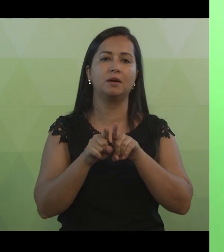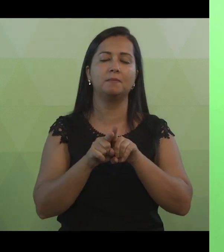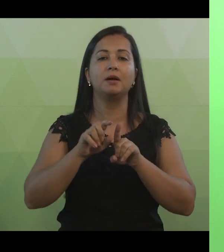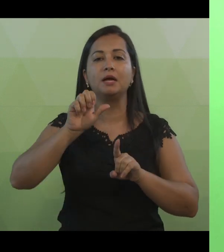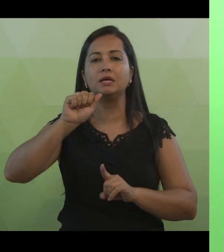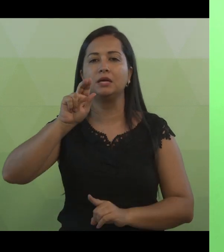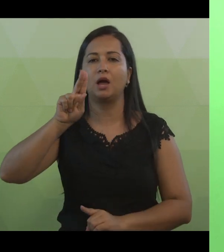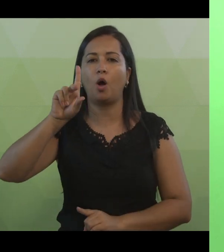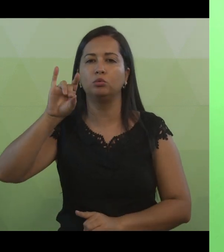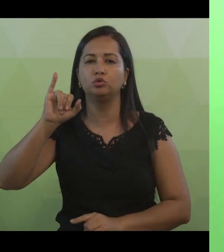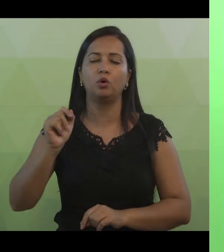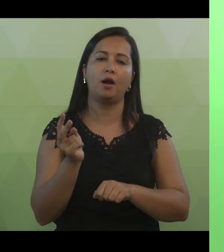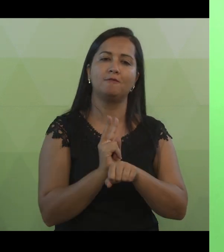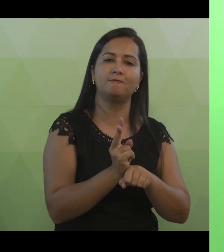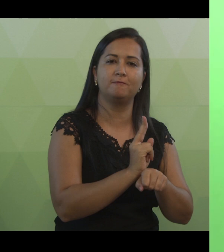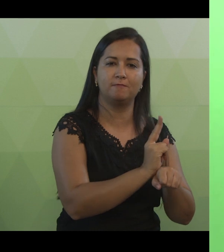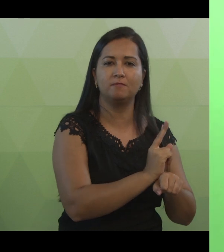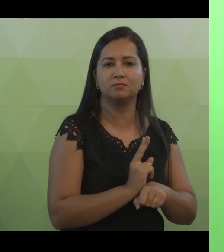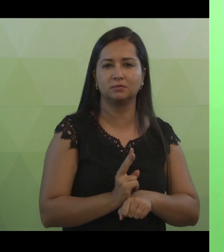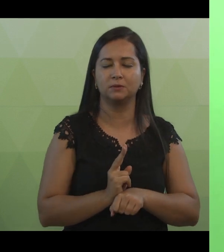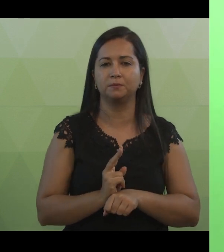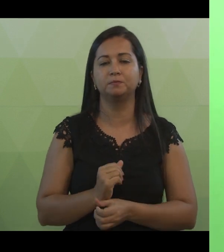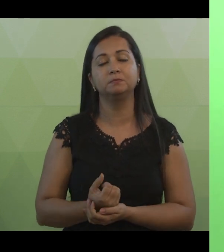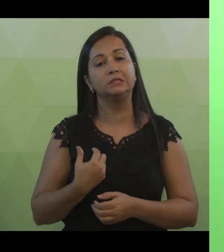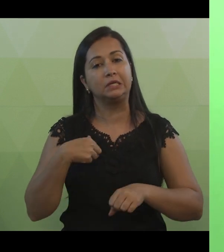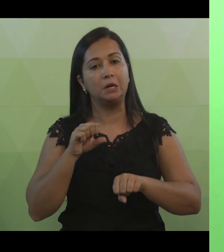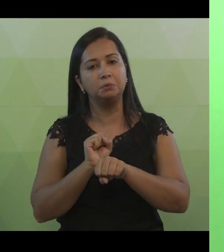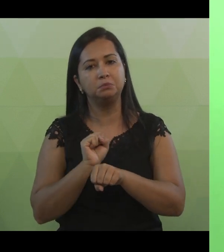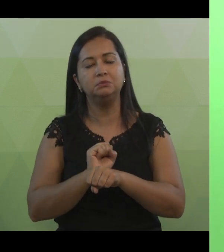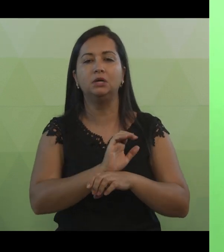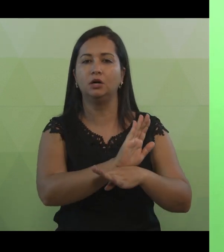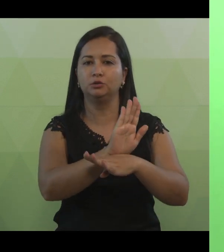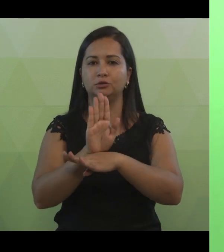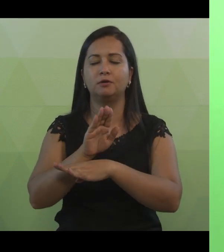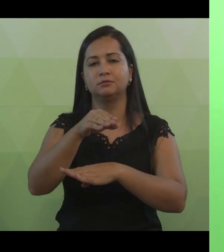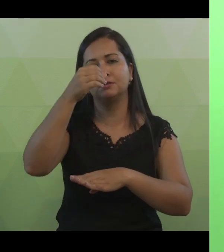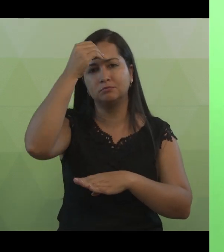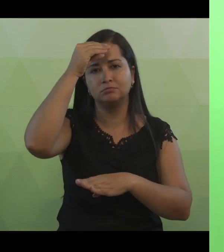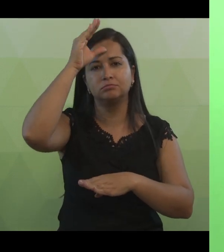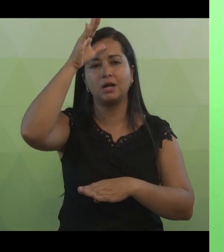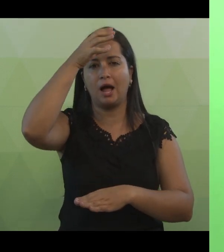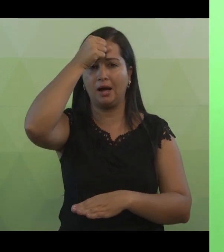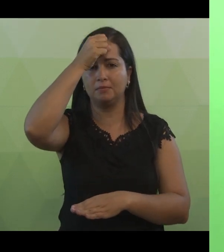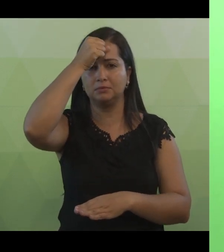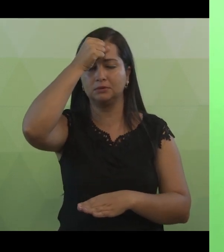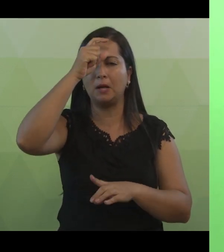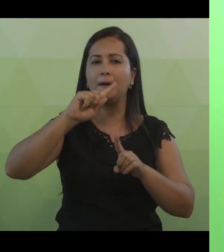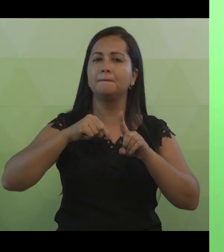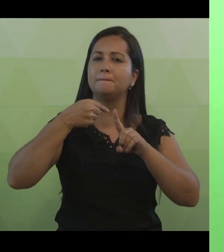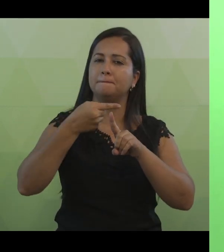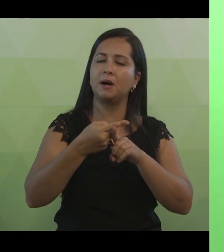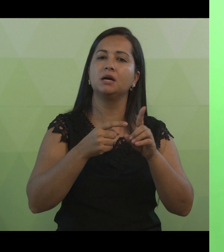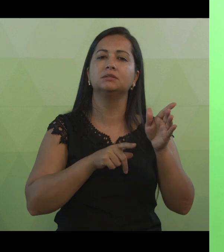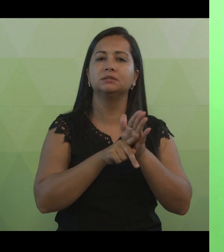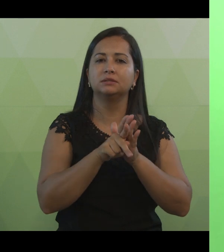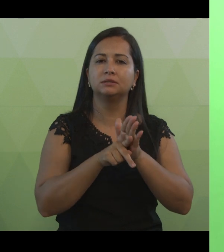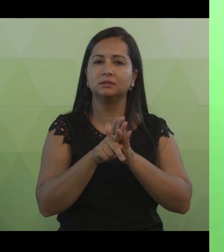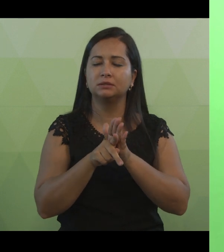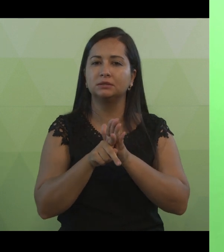de auditoria em sistemas. Espero ter ajudado vocês no processo de aprendizado e que continue procurando cada vez mais se